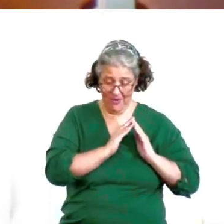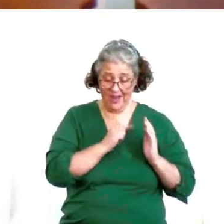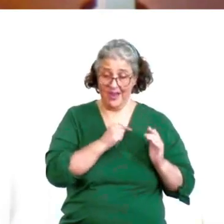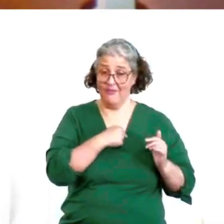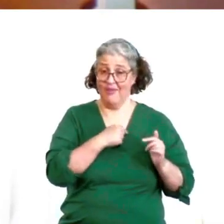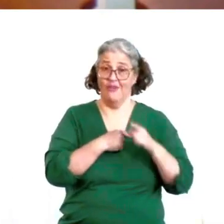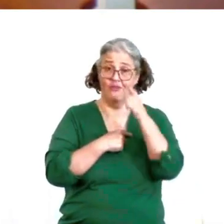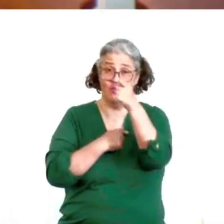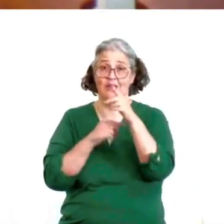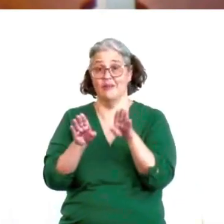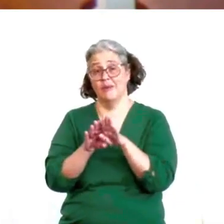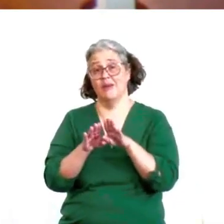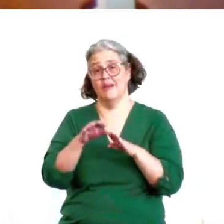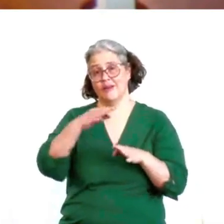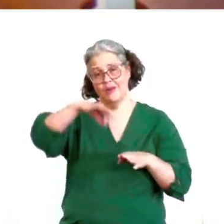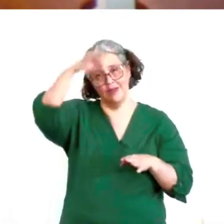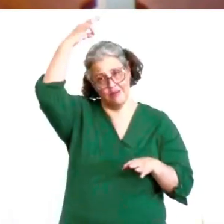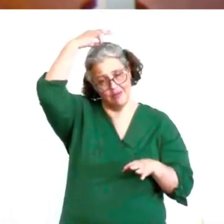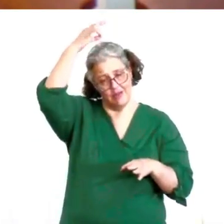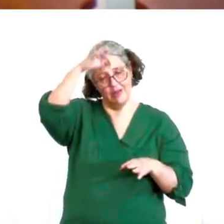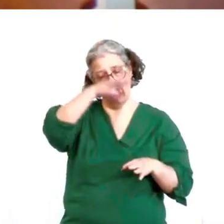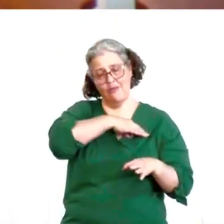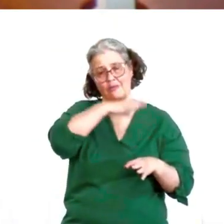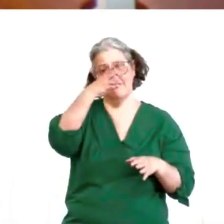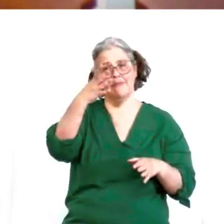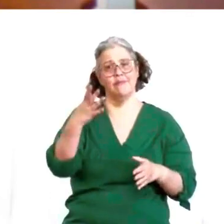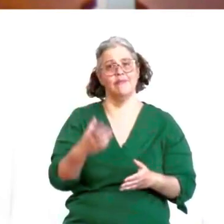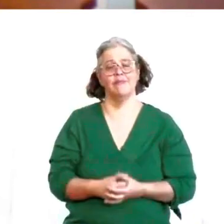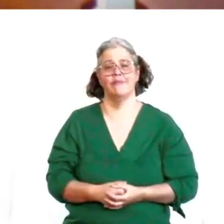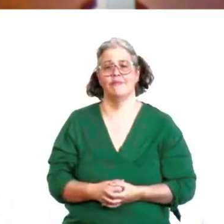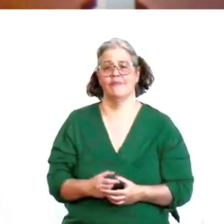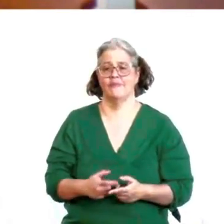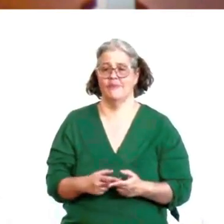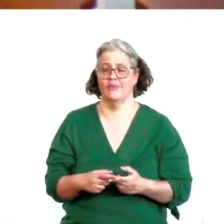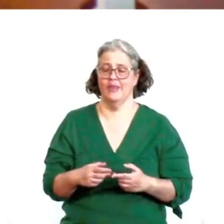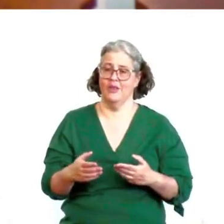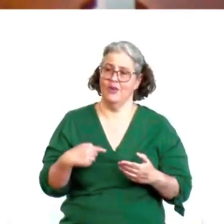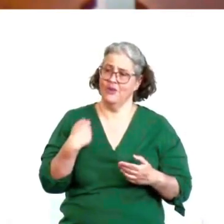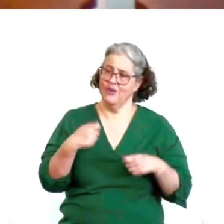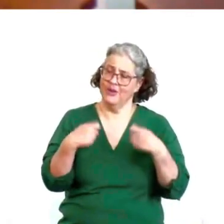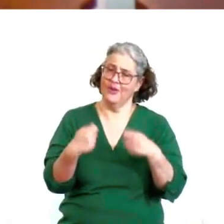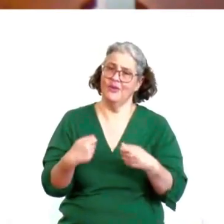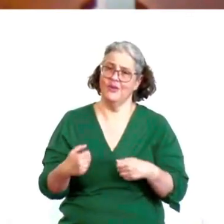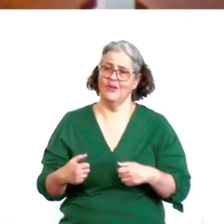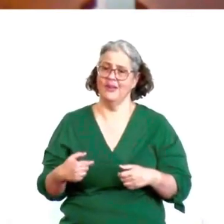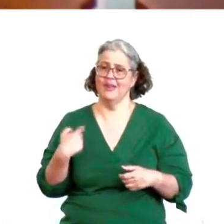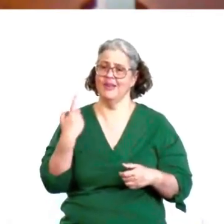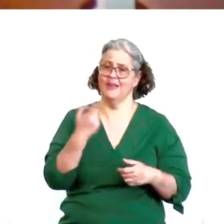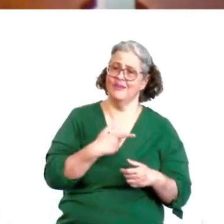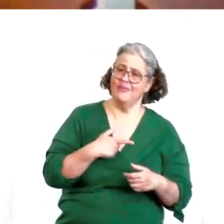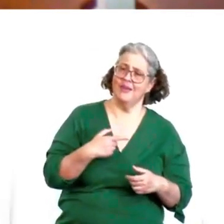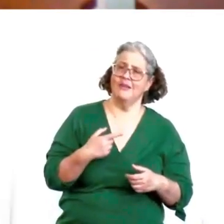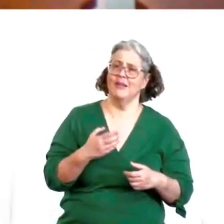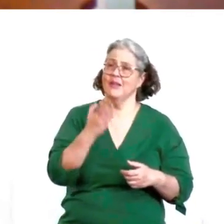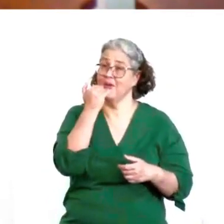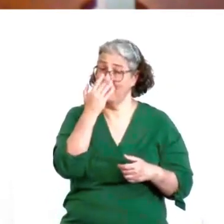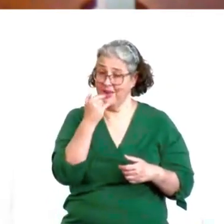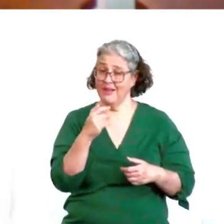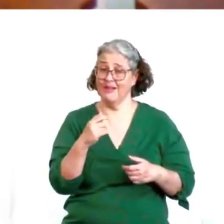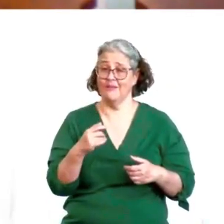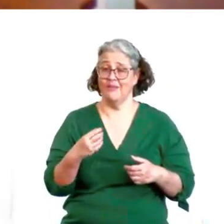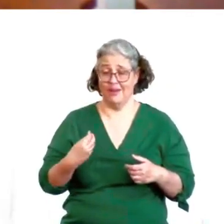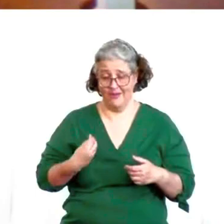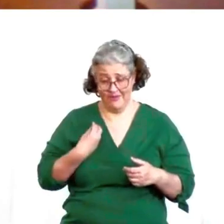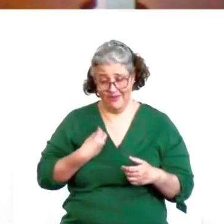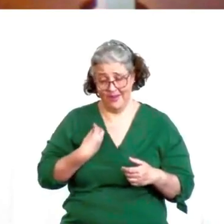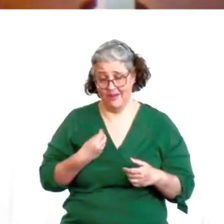temos, nós passamos a viver necessitados dela. Assim como necessitamos do alimento para a nossa sobrevivência, porque a fé